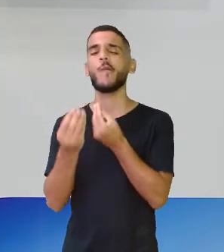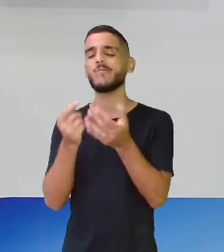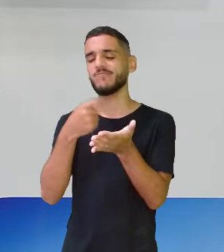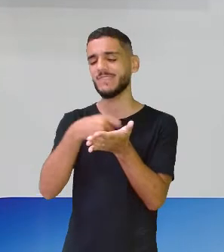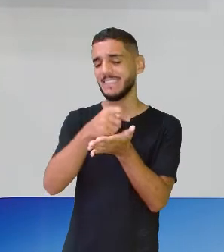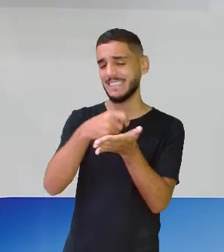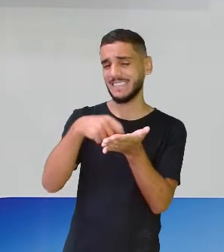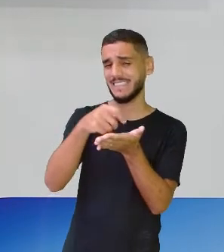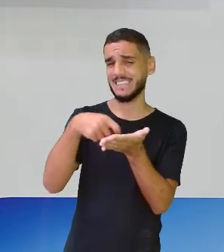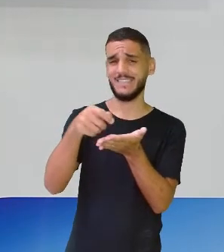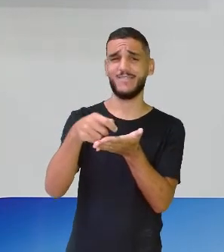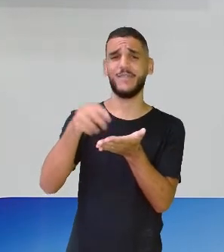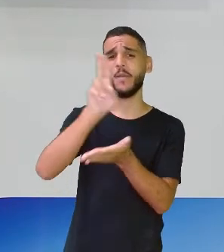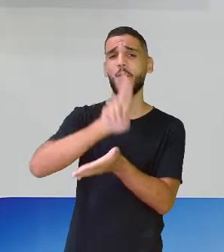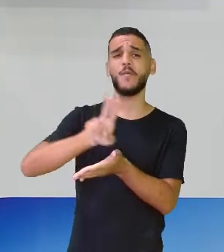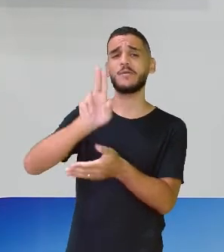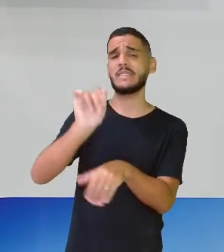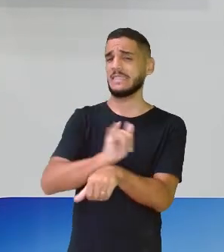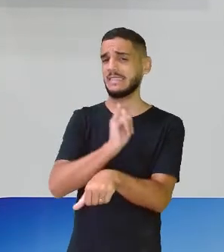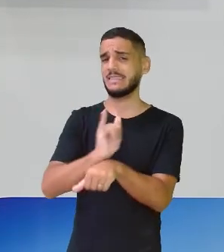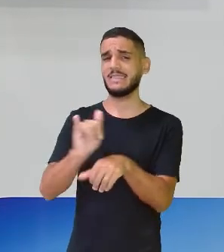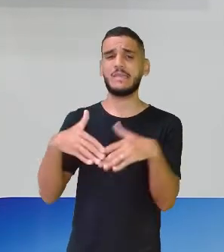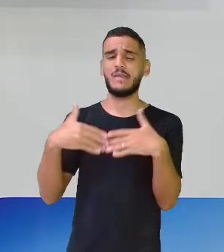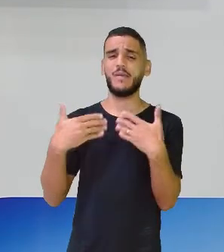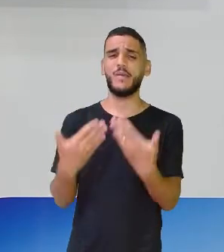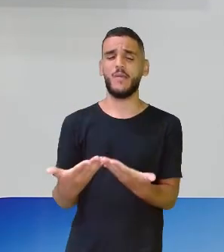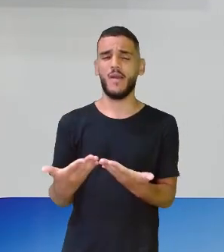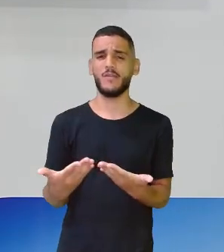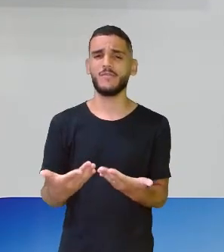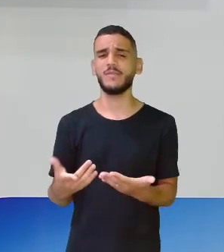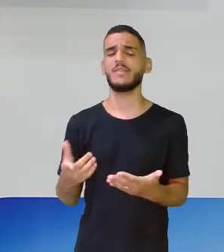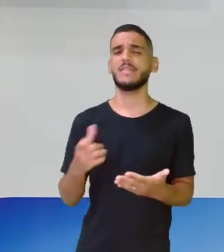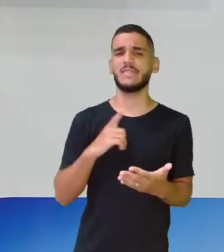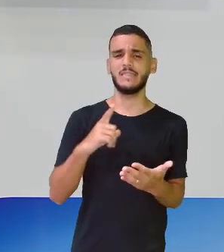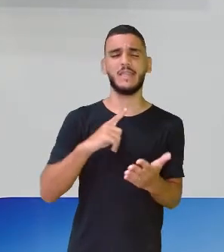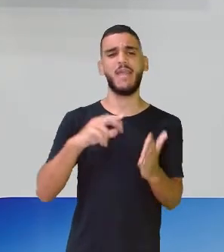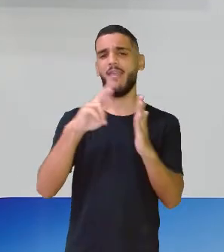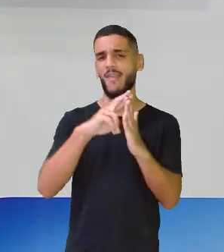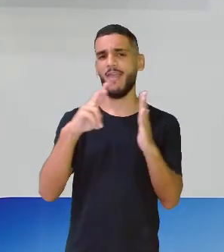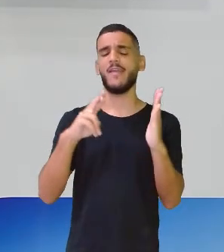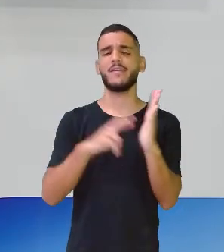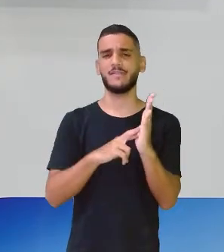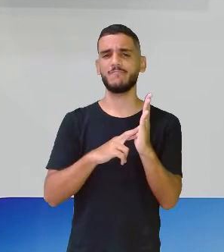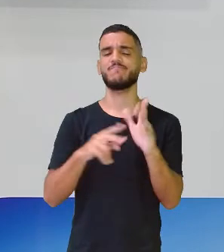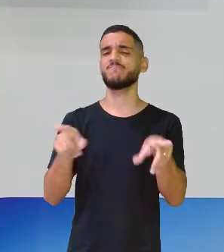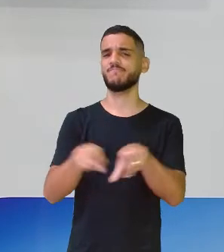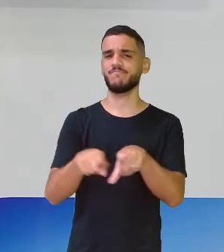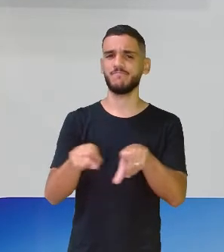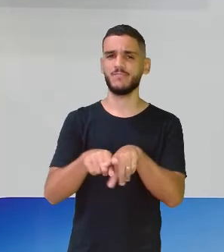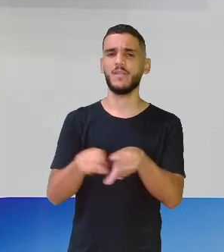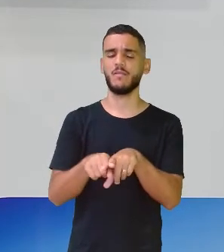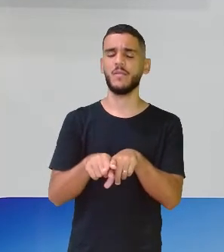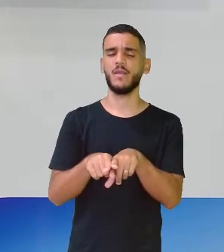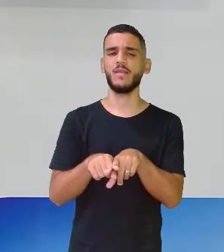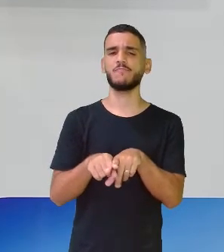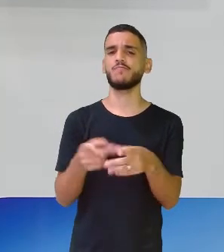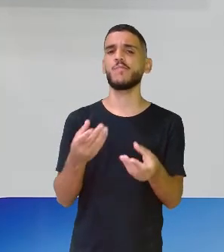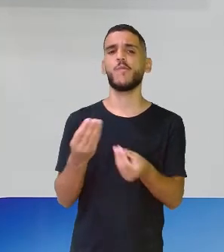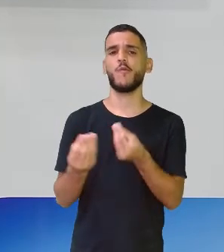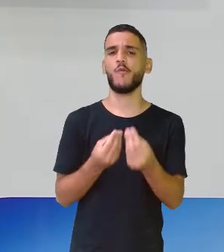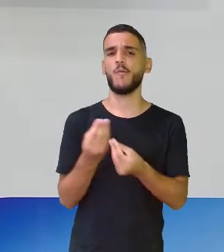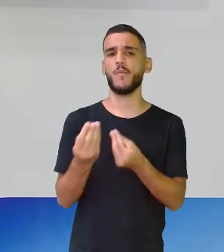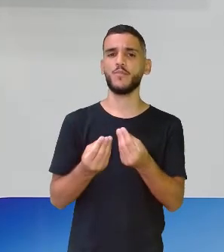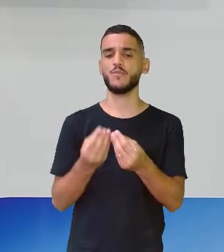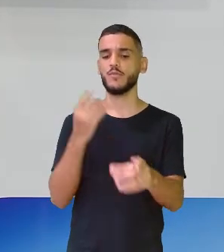a escrita correta? A gente pode seguir algumas regras ou também a gente pode procurar lá